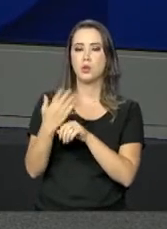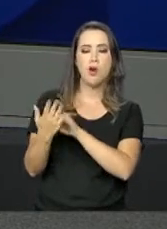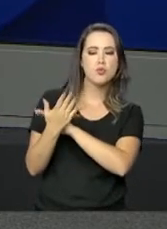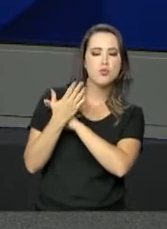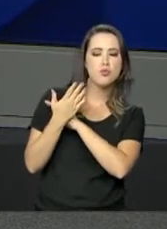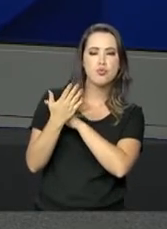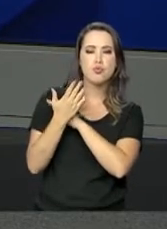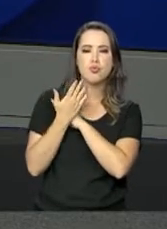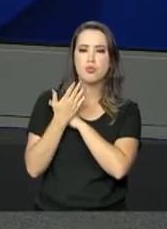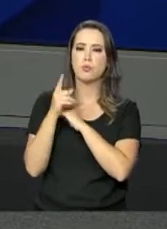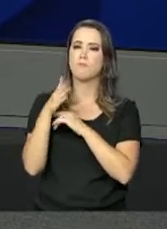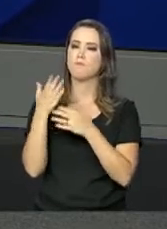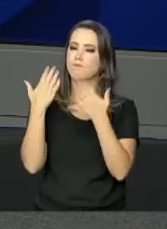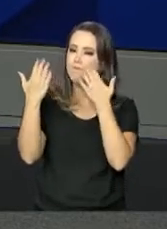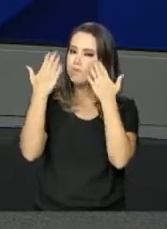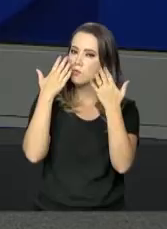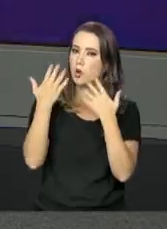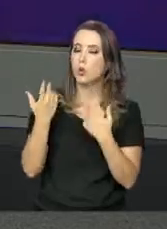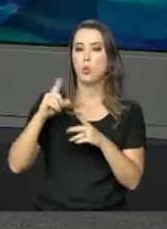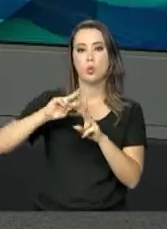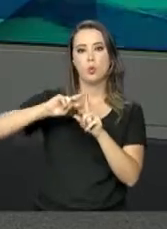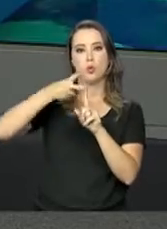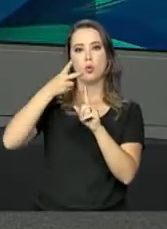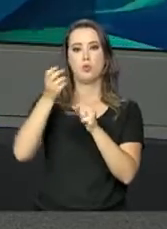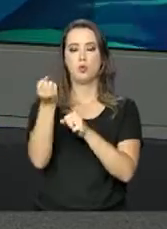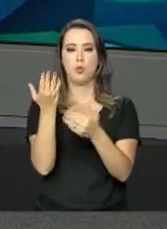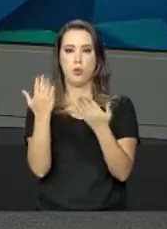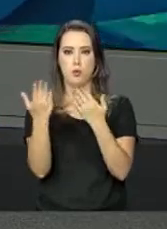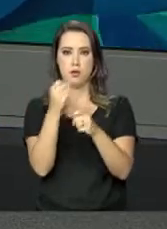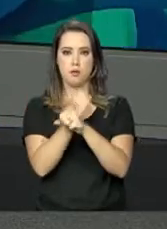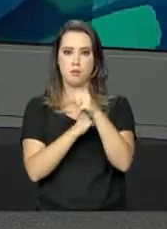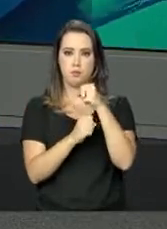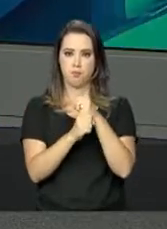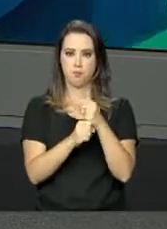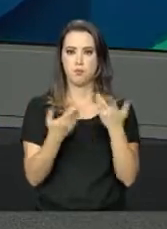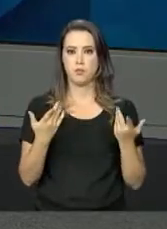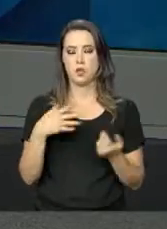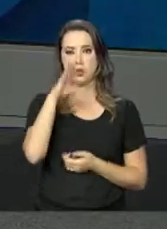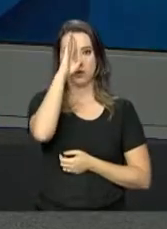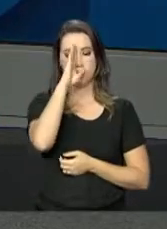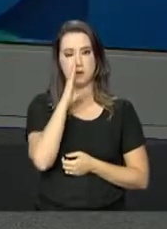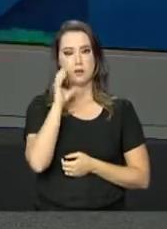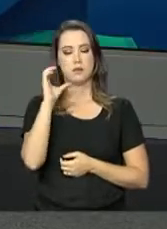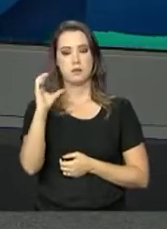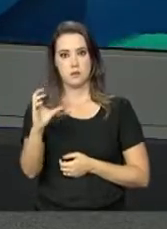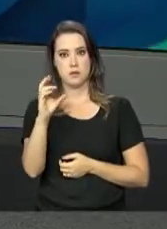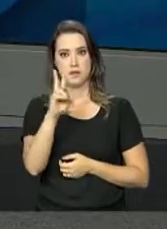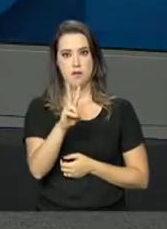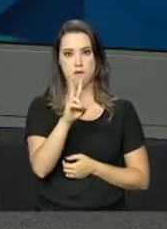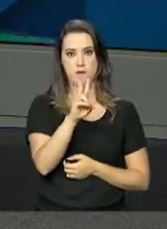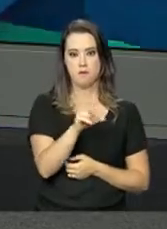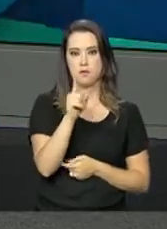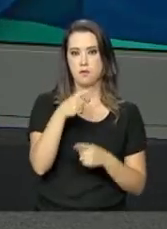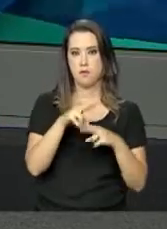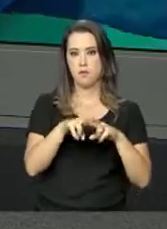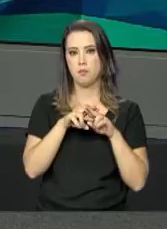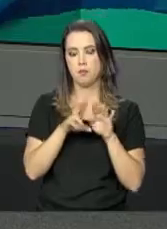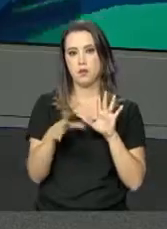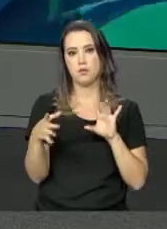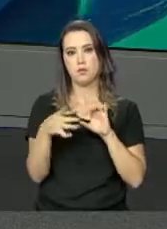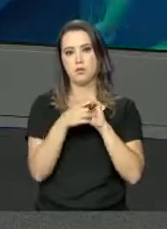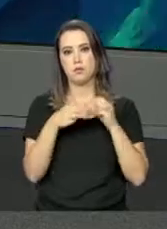apoio emocional o dobro do registrado no ano anterior a gratuidade das ligações do cvv foi garantida por meio de